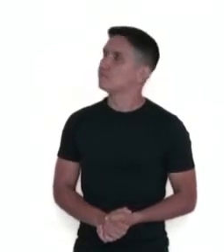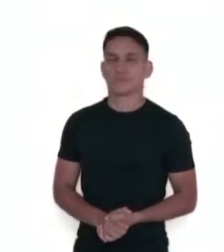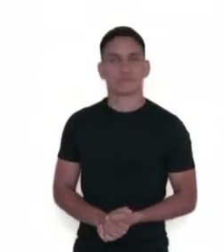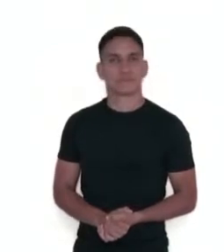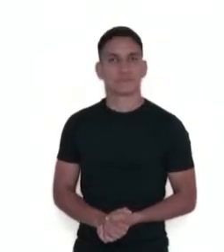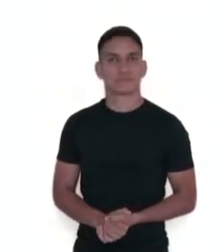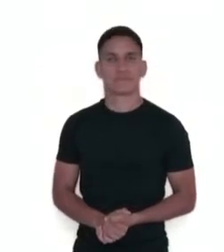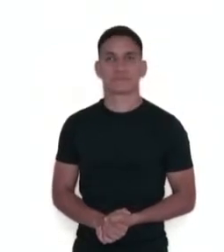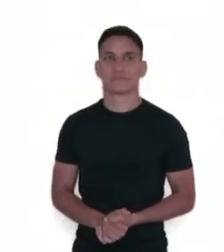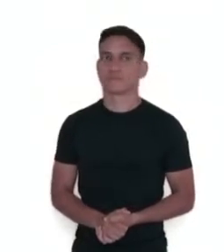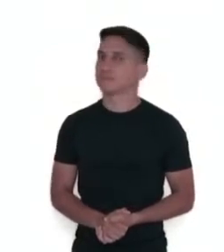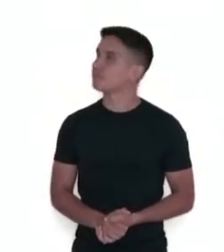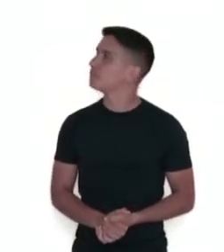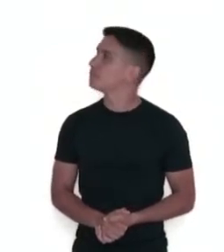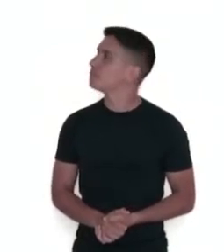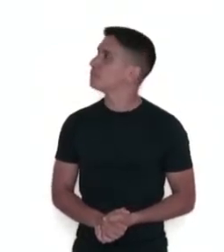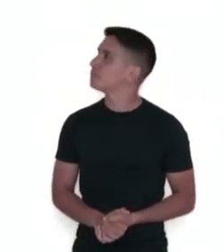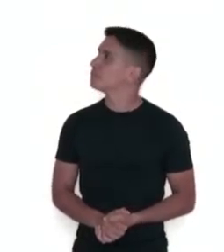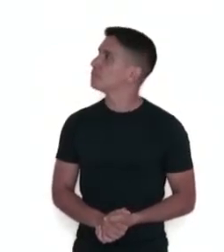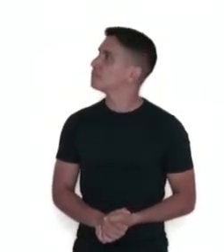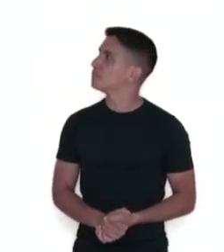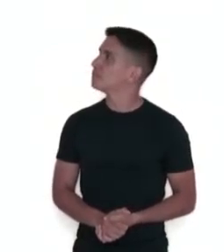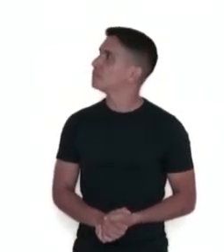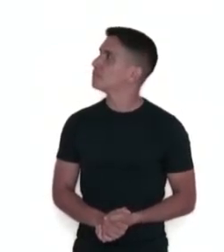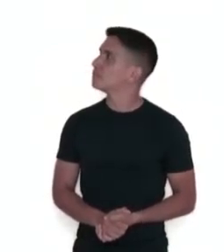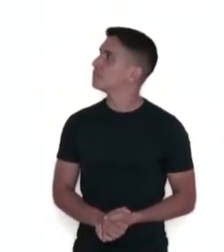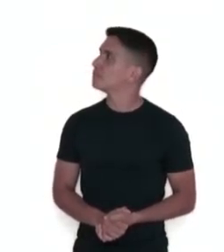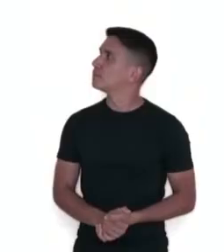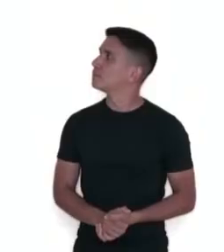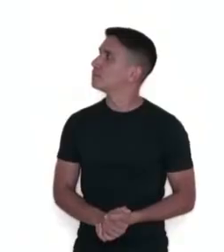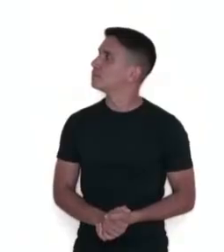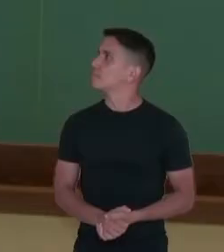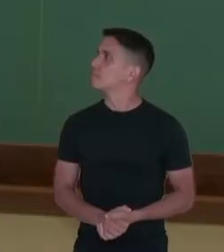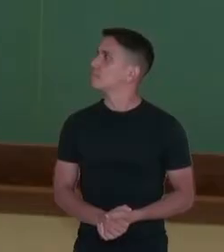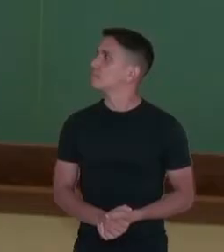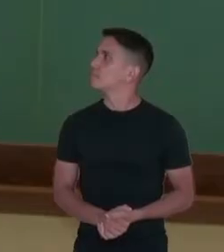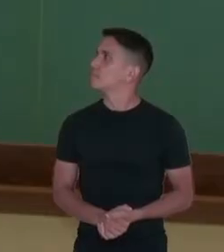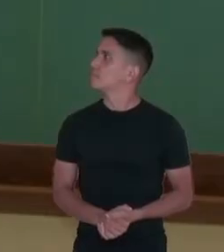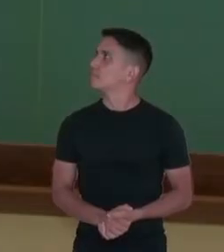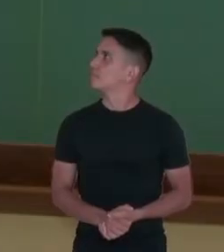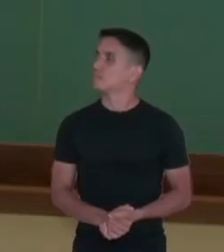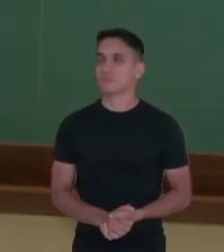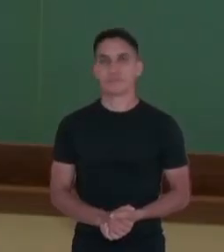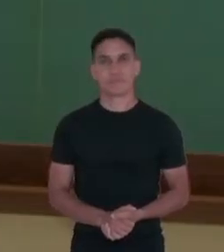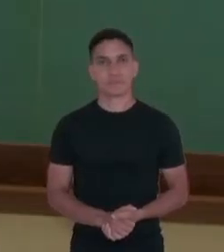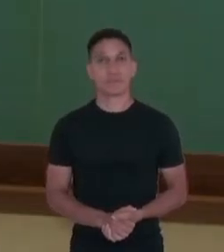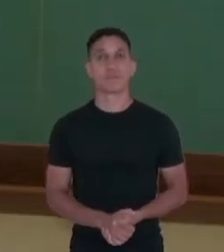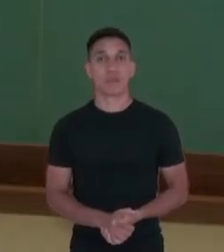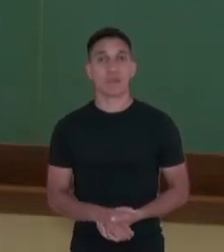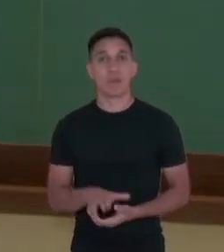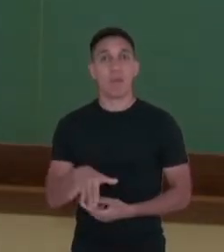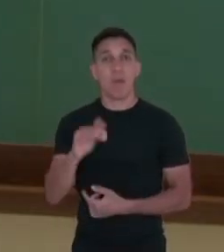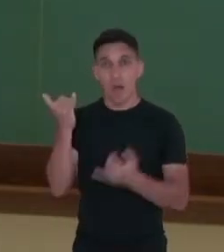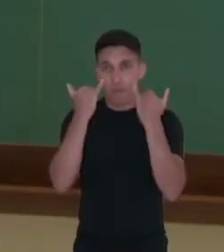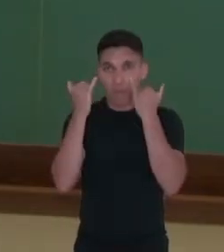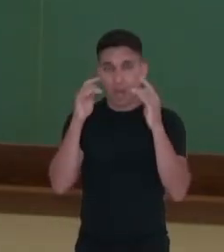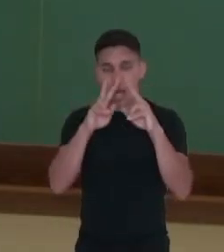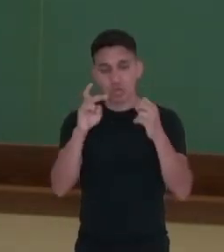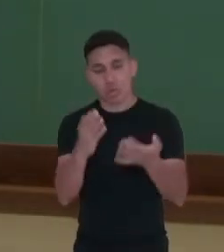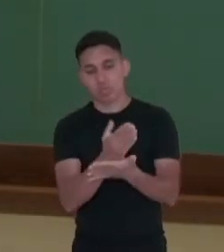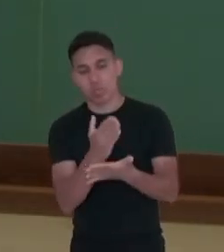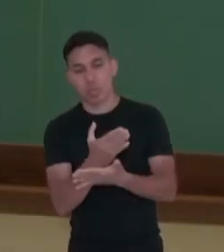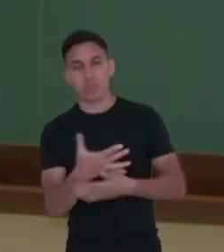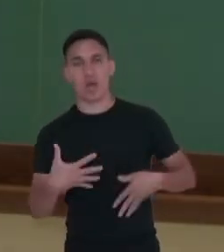1790s, while living at home with her family at the Steventon Rectory in Hampshire. Né? Então, mais informações sobre a obra Orgulho